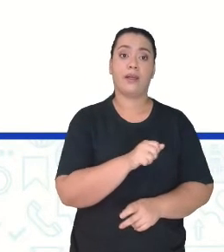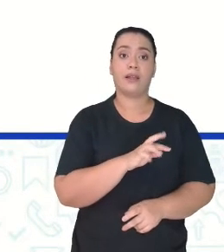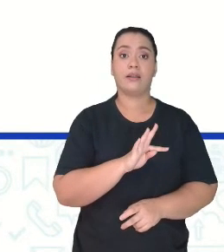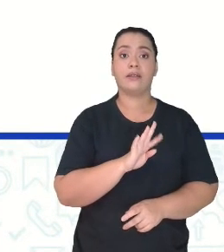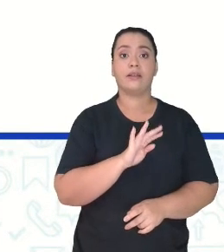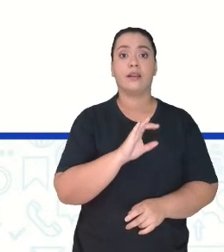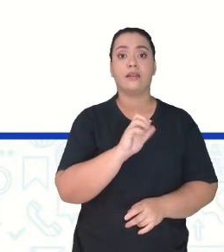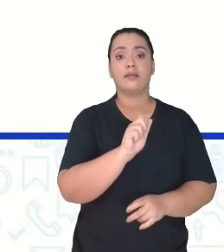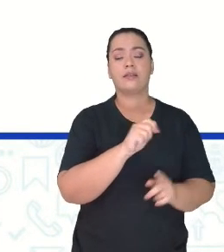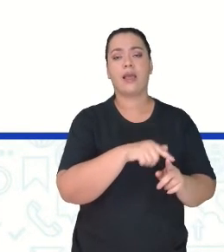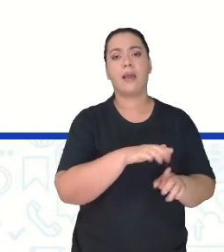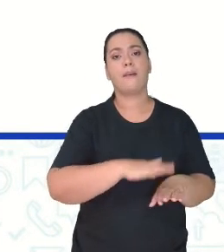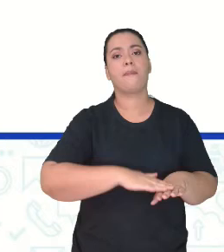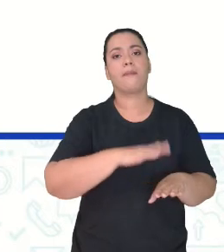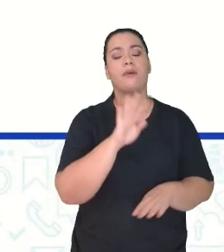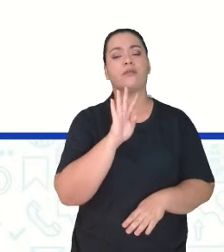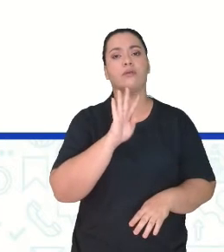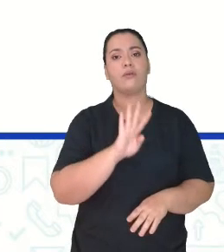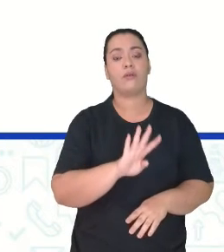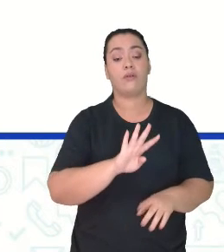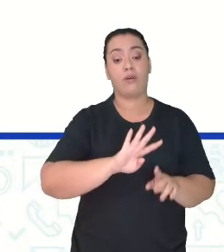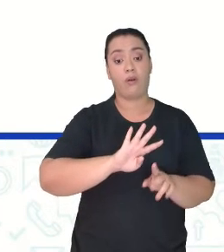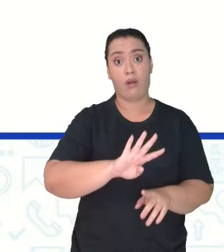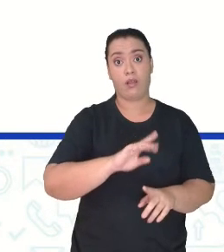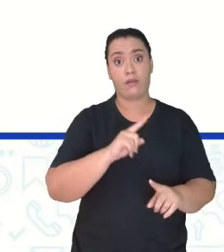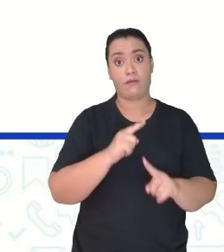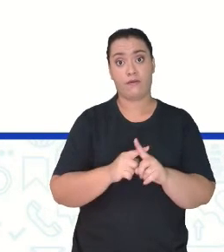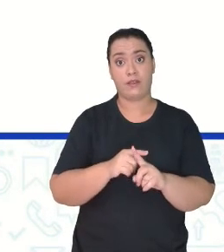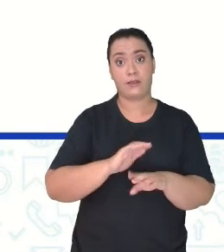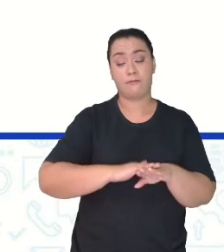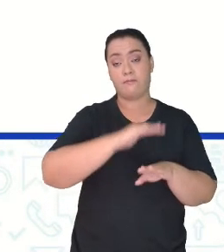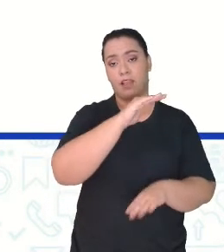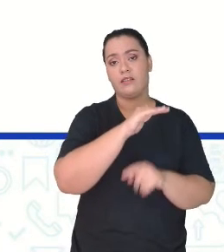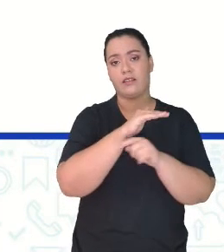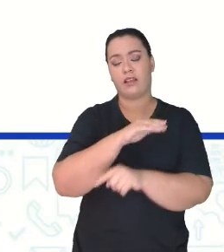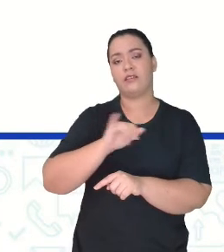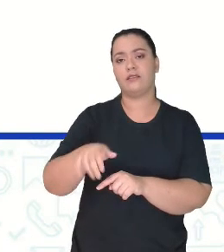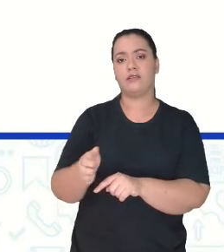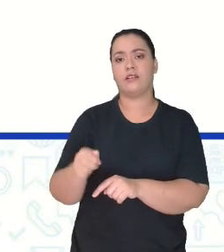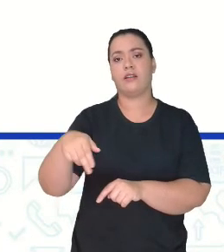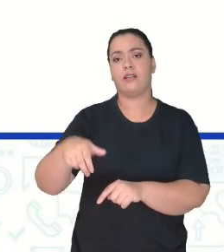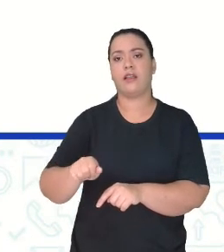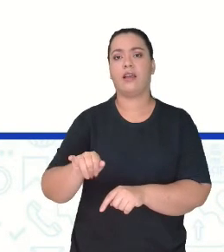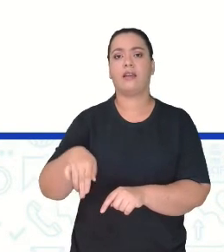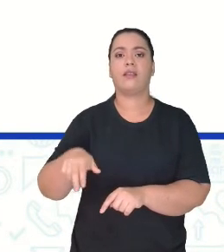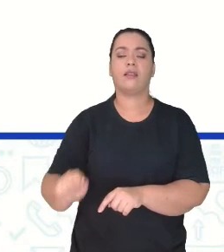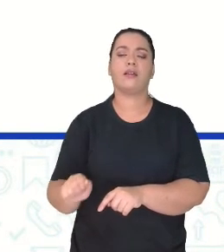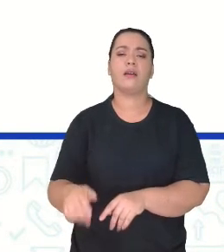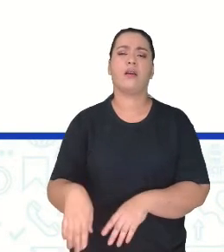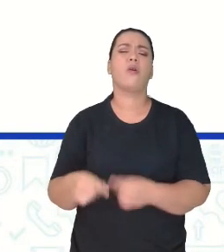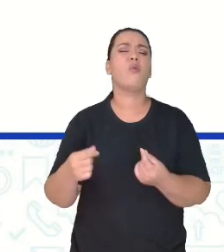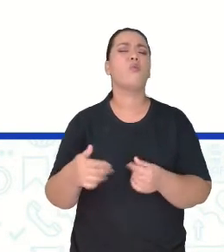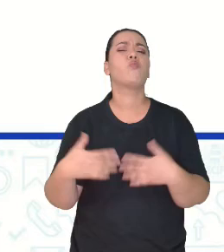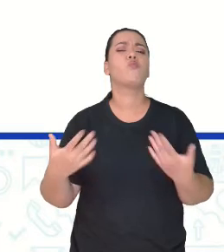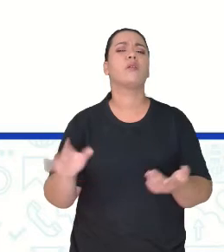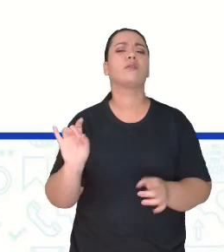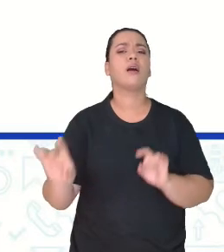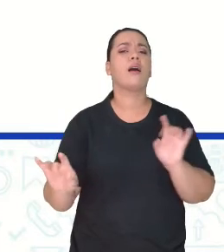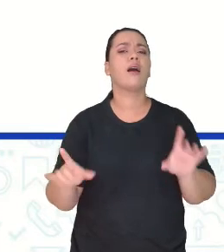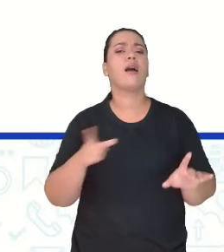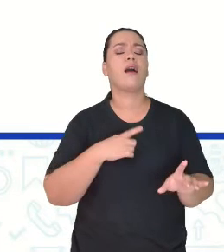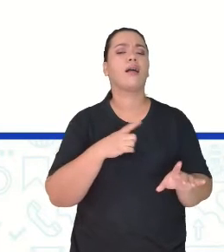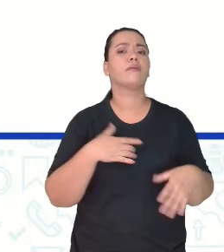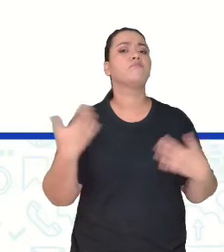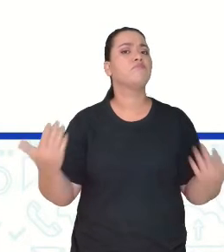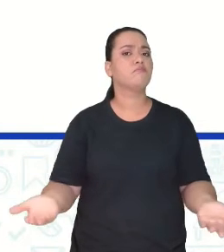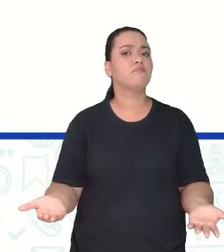4 vezes a de Janaína, quanto dinheiro tem cada um? Então, pode notar aí, ó, que eu